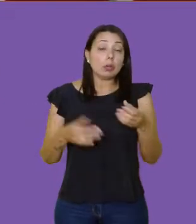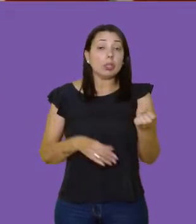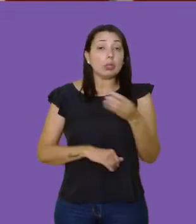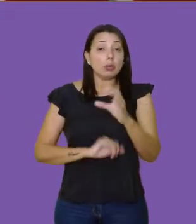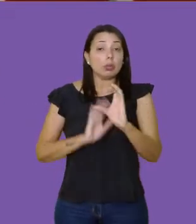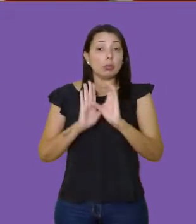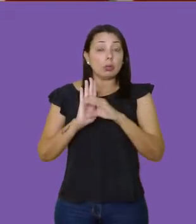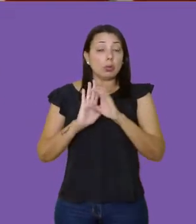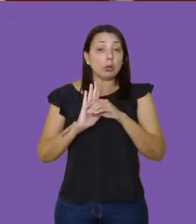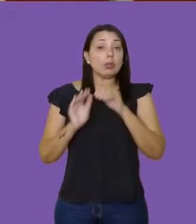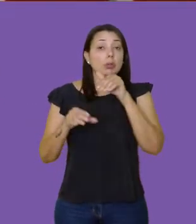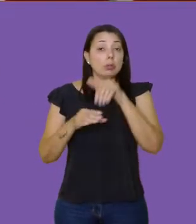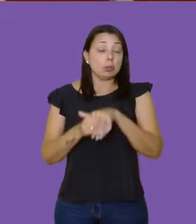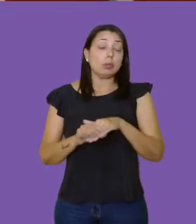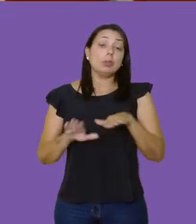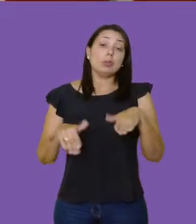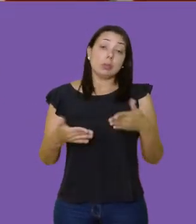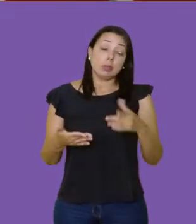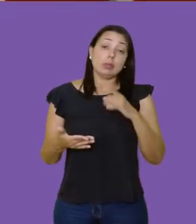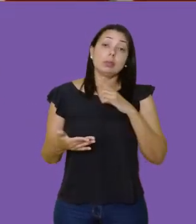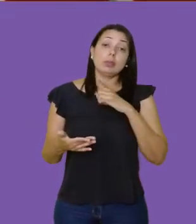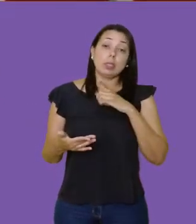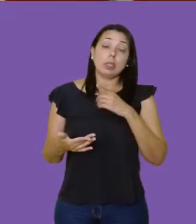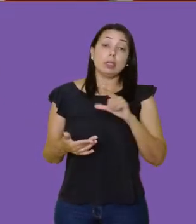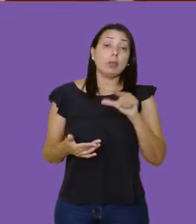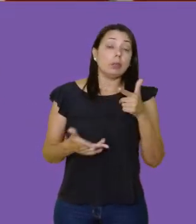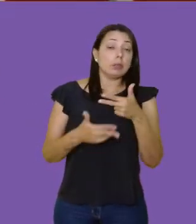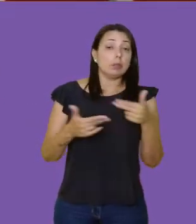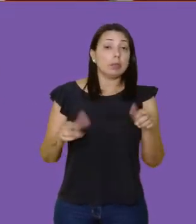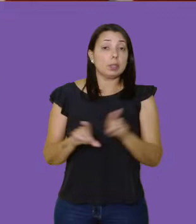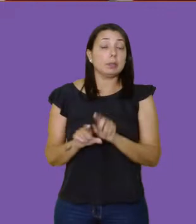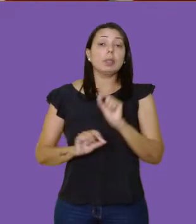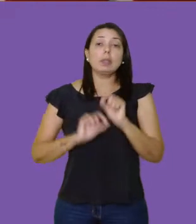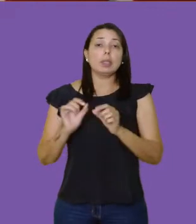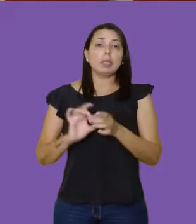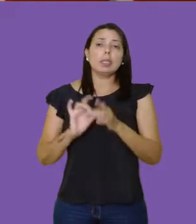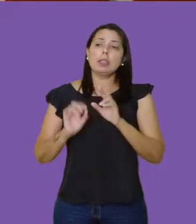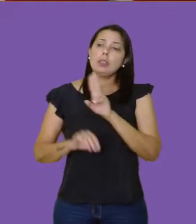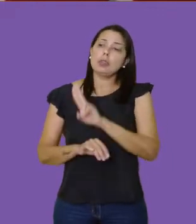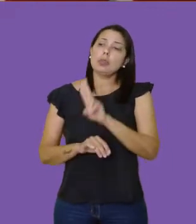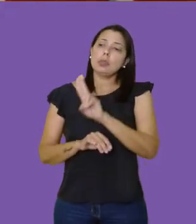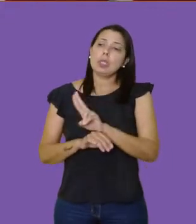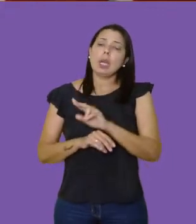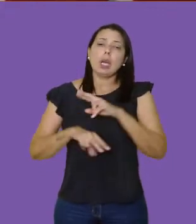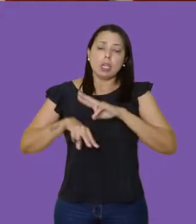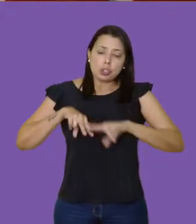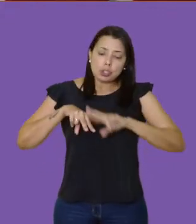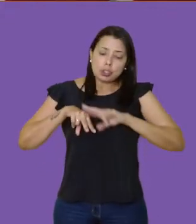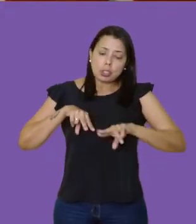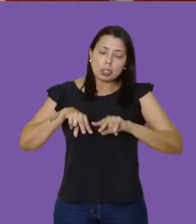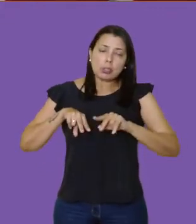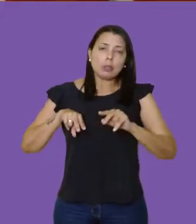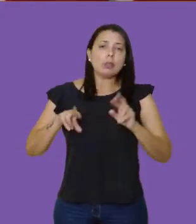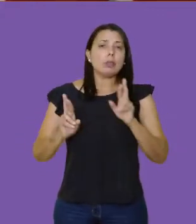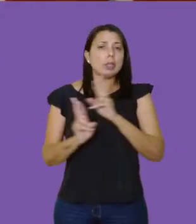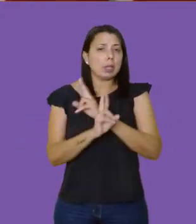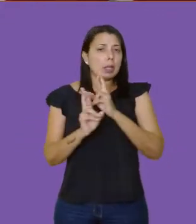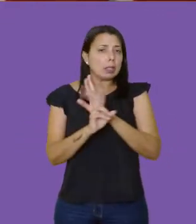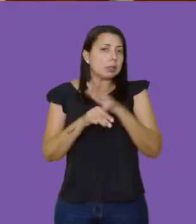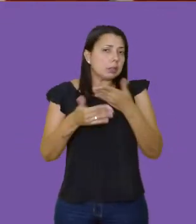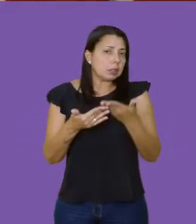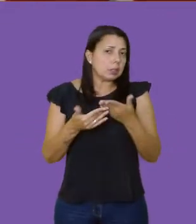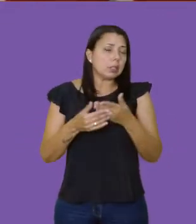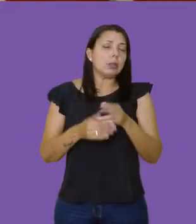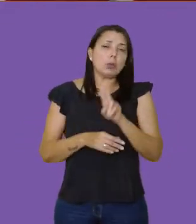Código Eleitoral. Então, tem outra questão também, que ela deixa de usar o termo gênero em toda a redação. Em vez de usar o